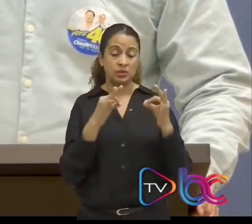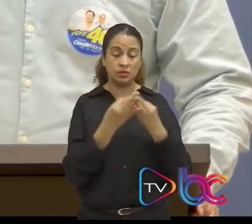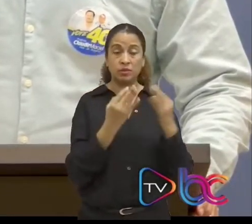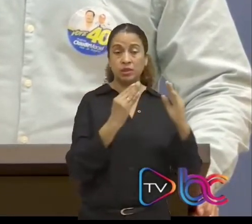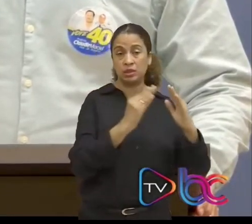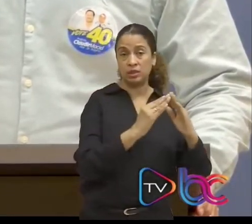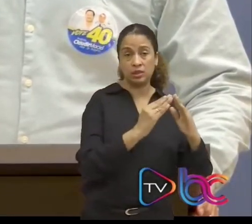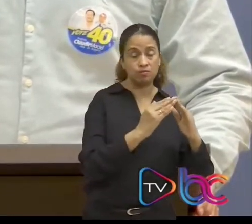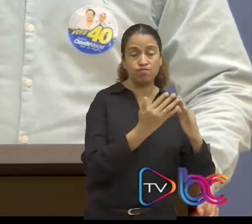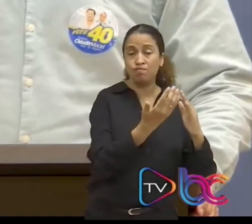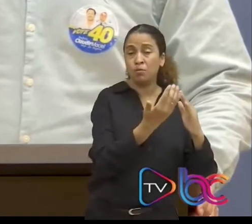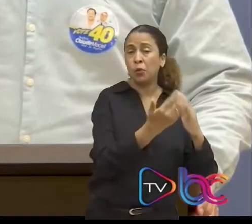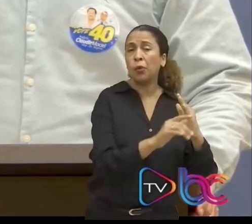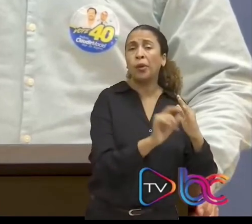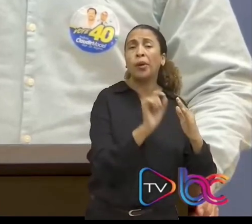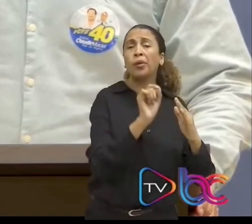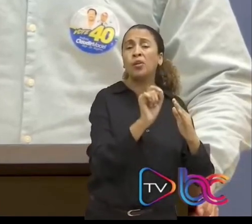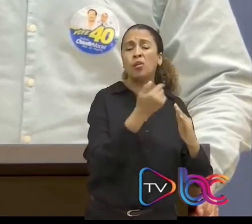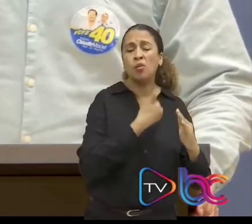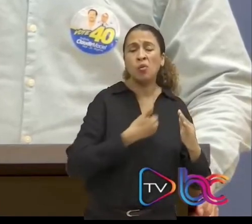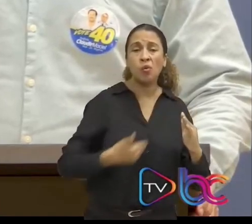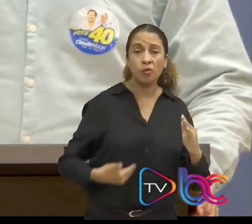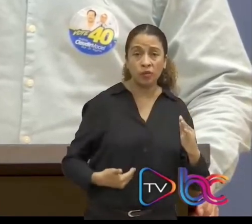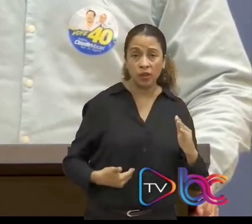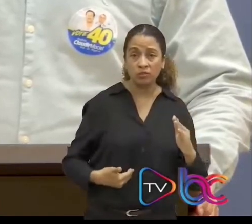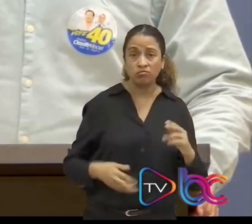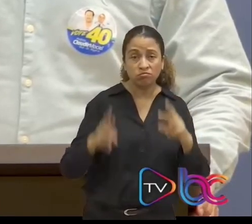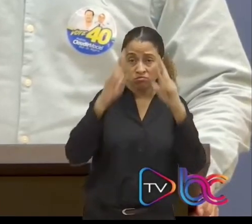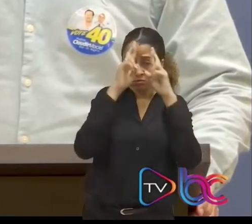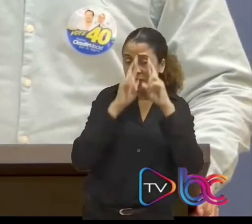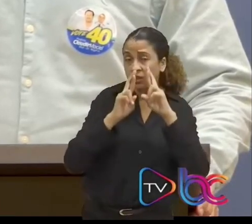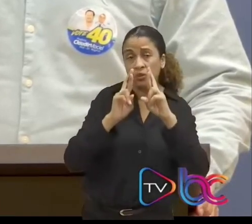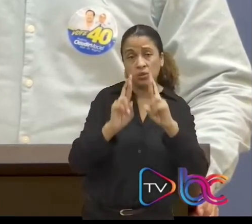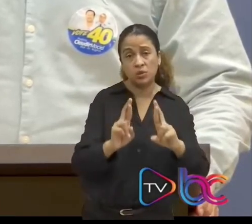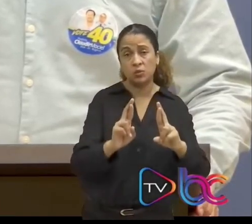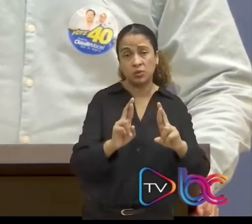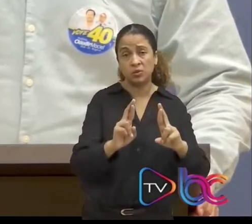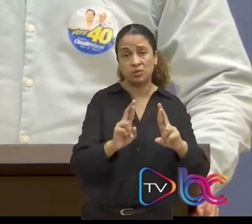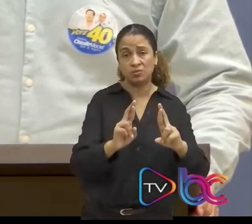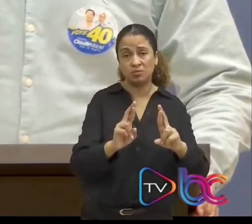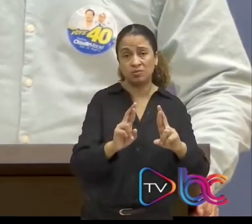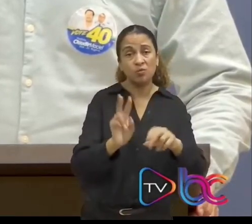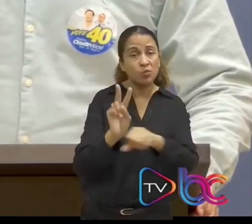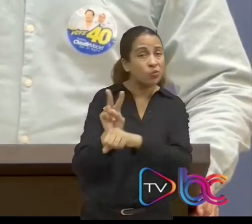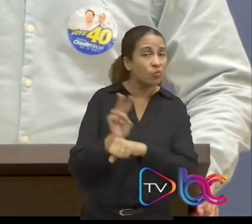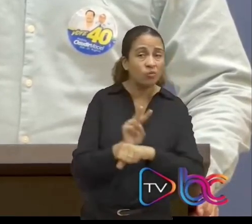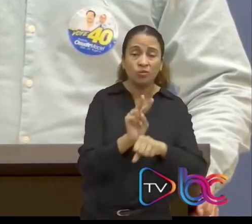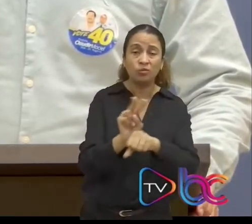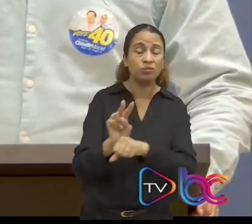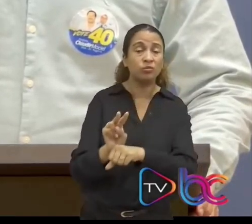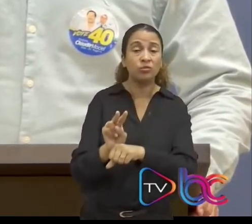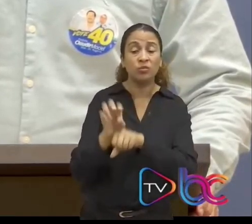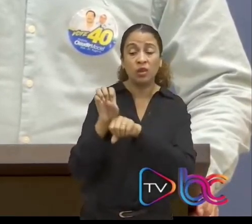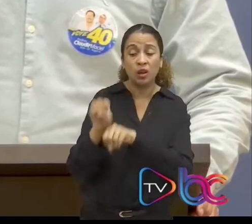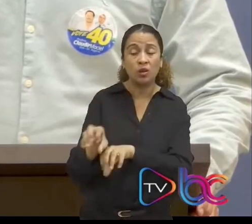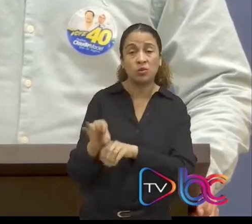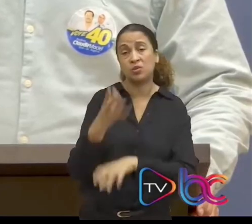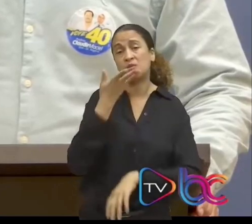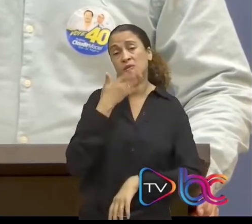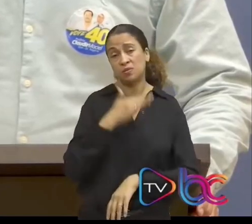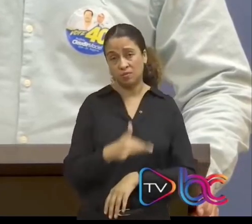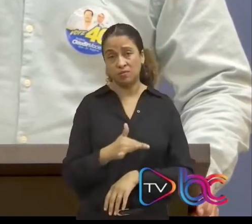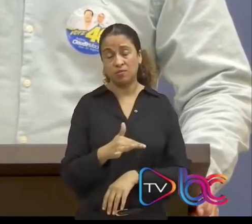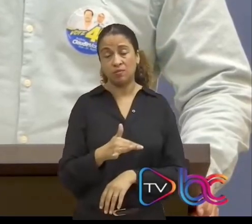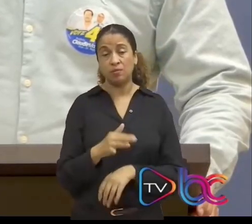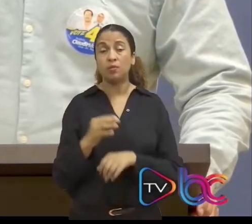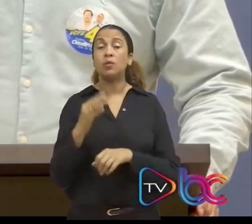não querem a continuidade de um governo que desrespeitou, inclusive não cuida da educação dos seus filhos. Balneário Camboriú,